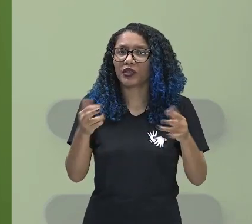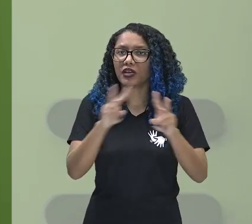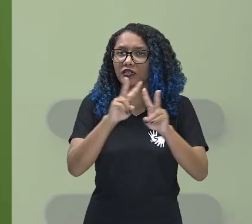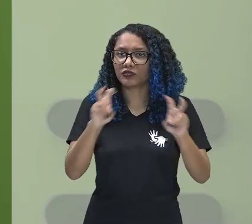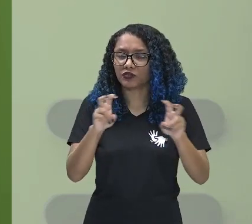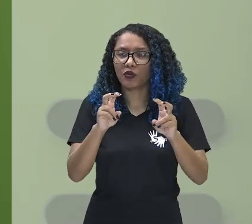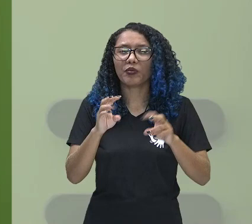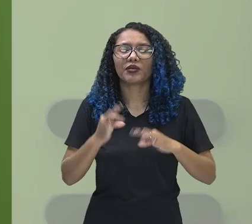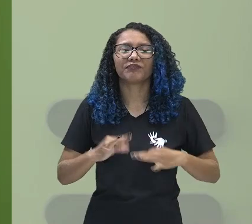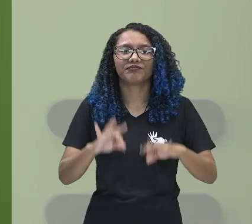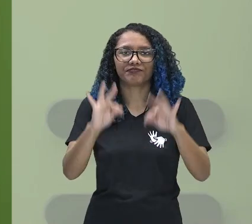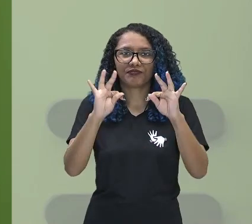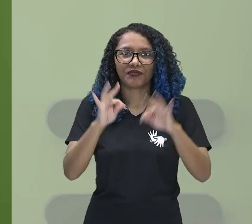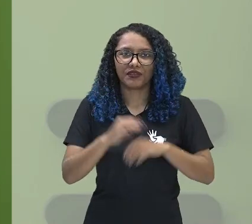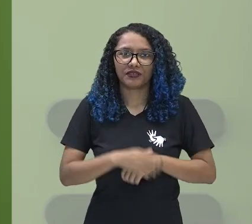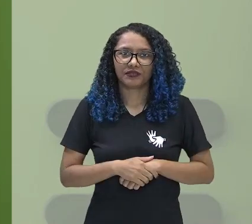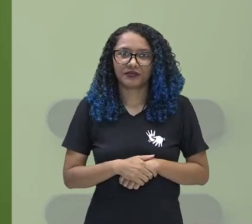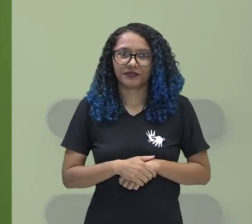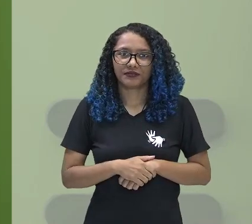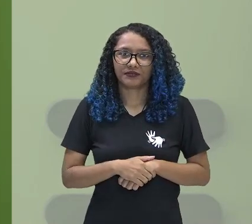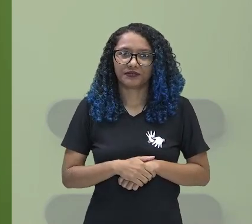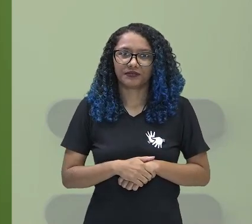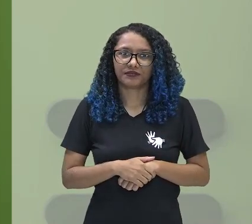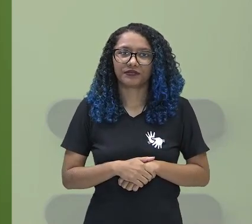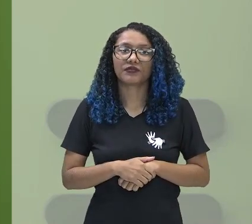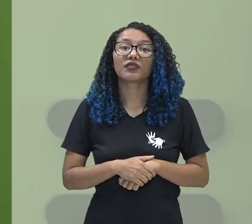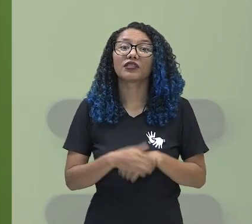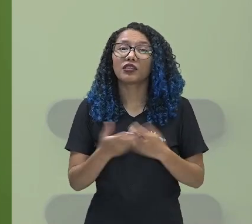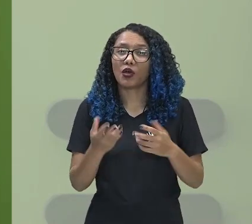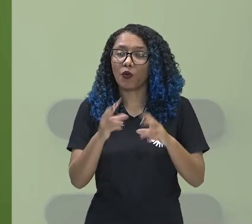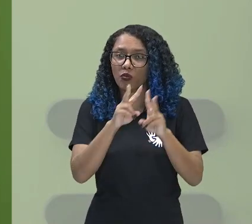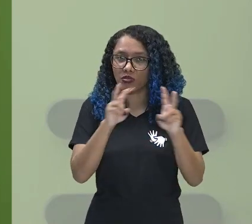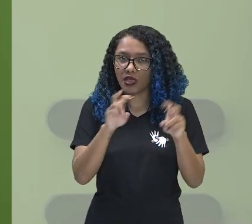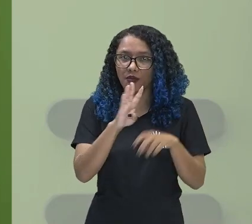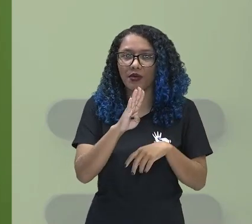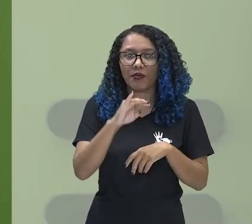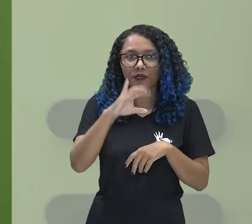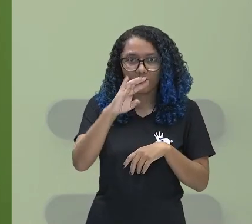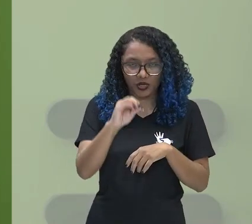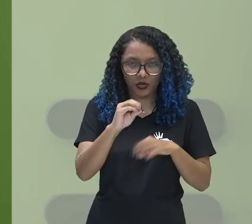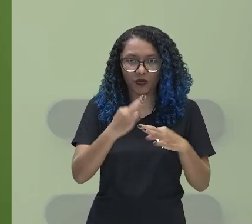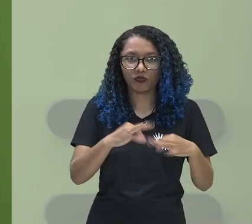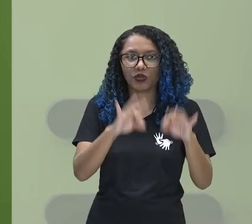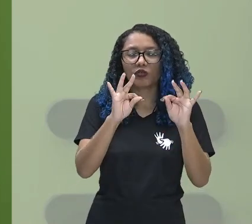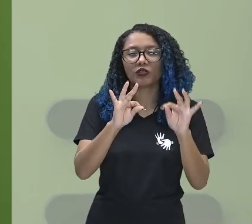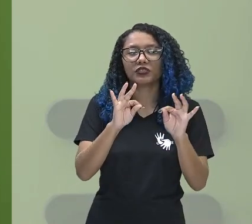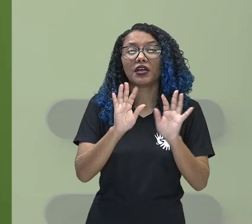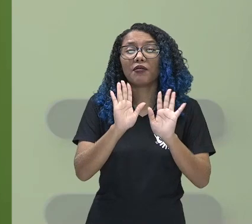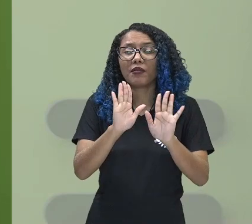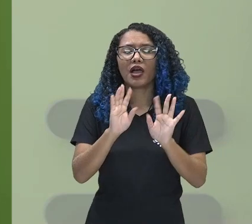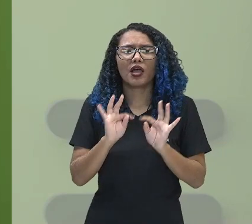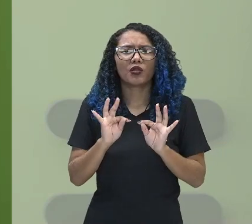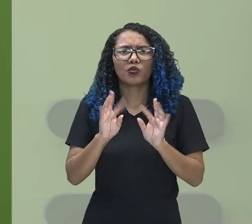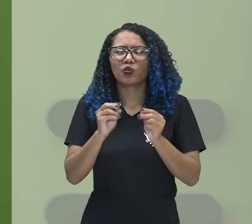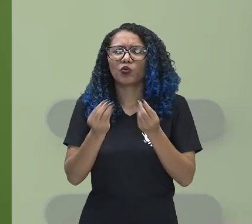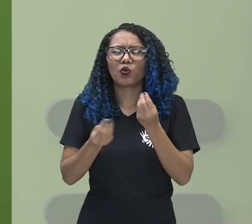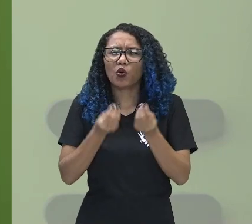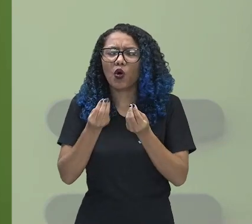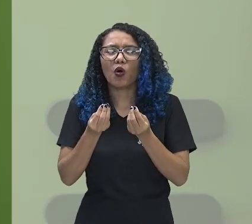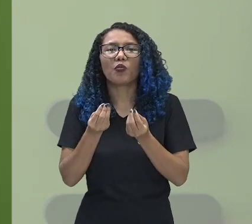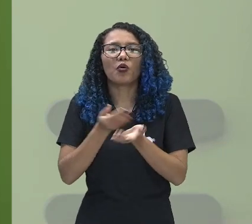tecnologia. Embora o nosso conteúdo hoje seja biotecnologia e engenharia genética, mas tudo começa com